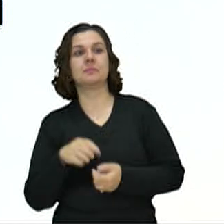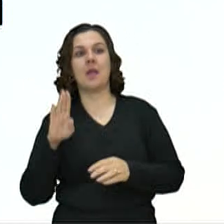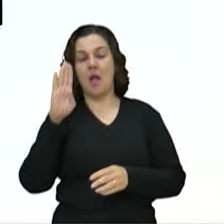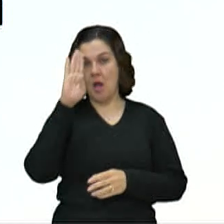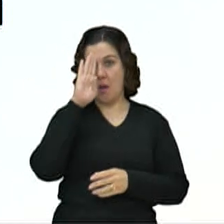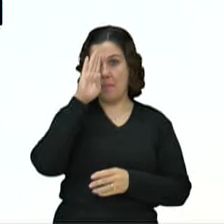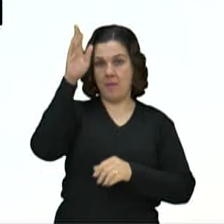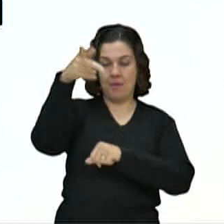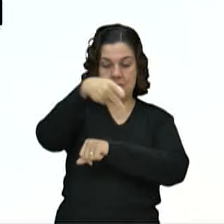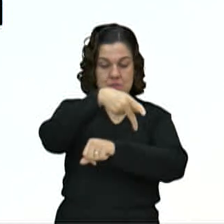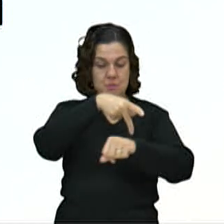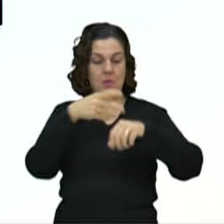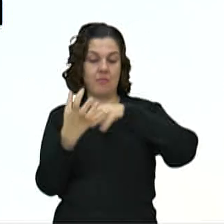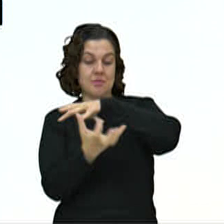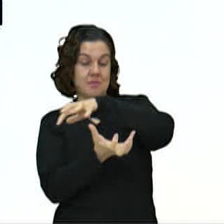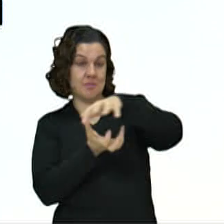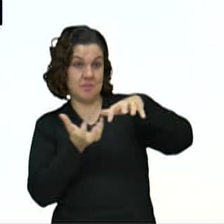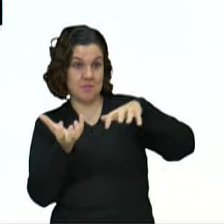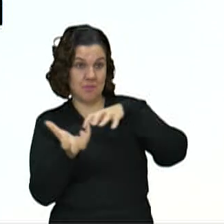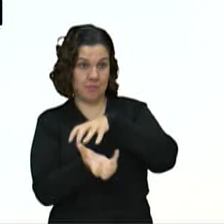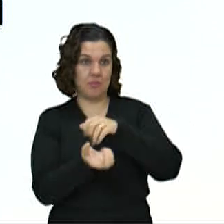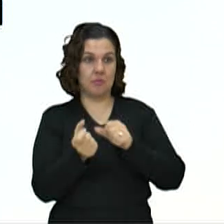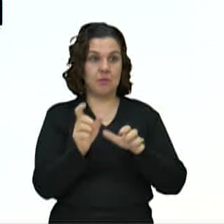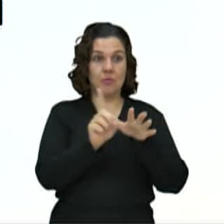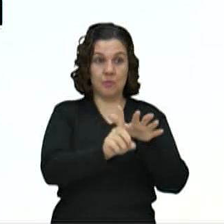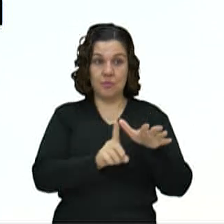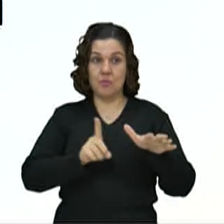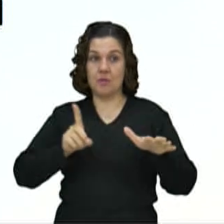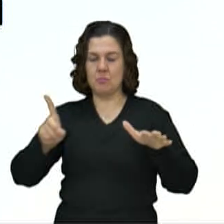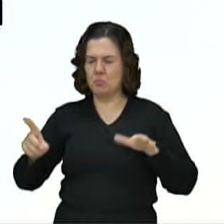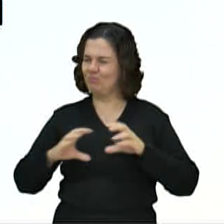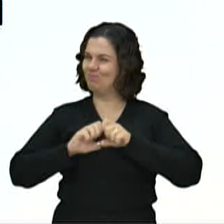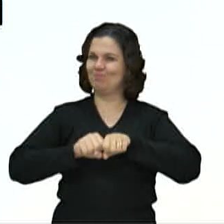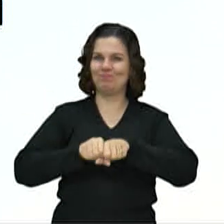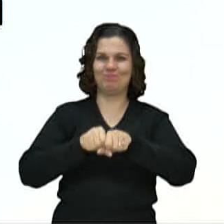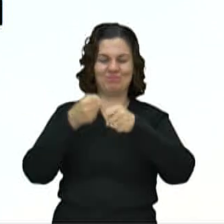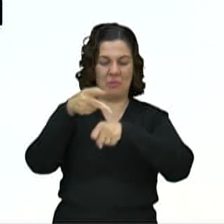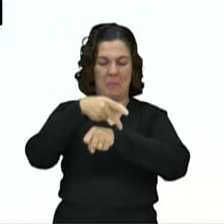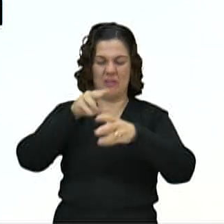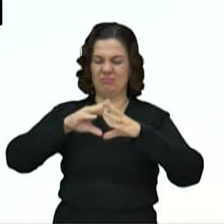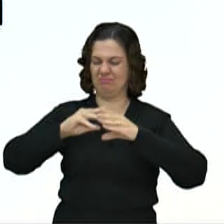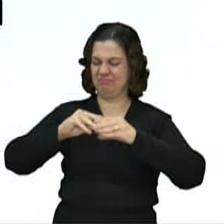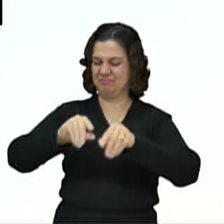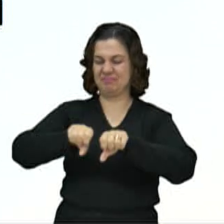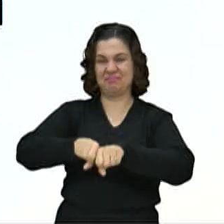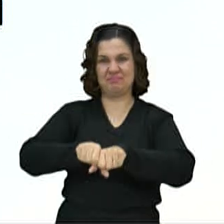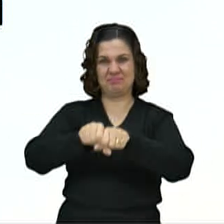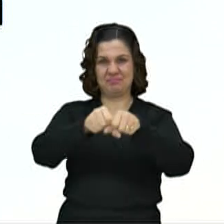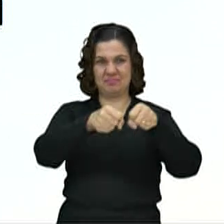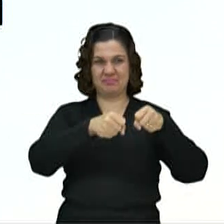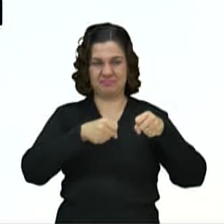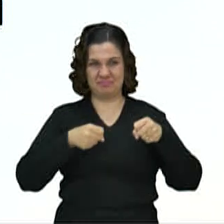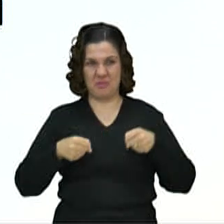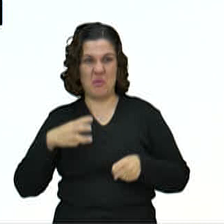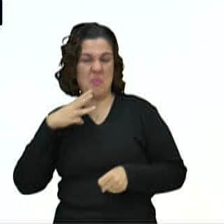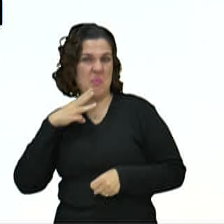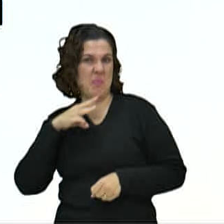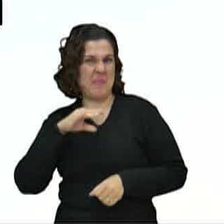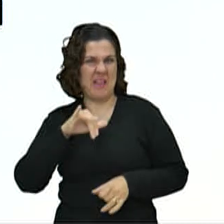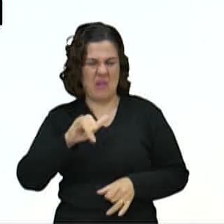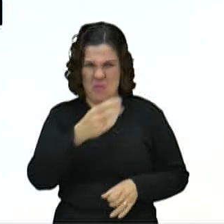maior parte dos países envolvidos saiu do confronto muito destruída. Milhões